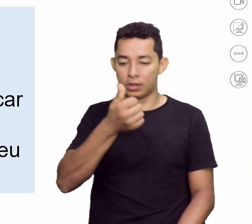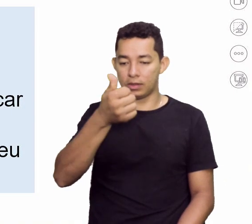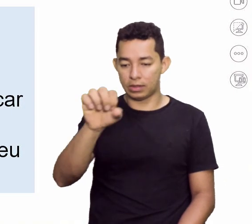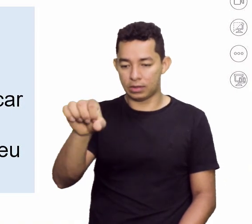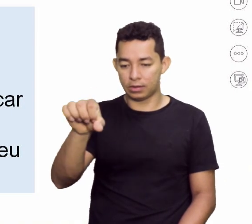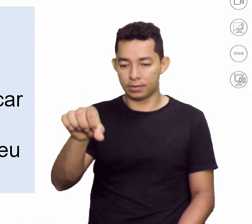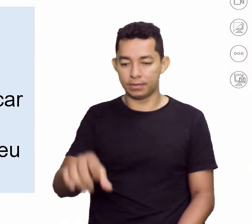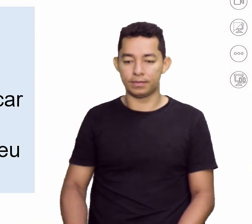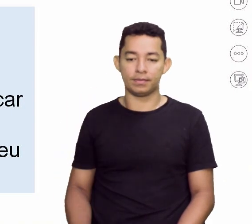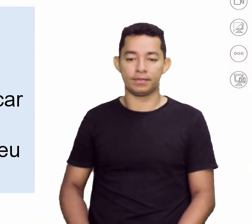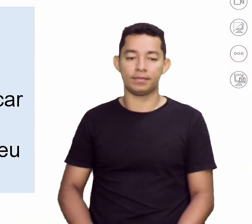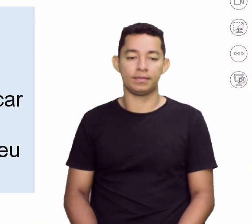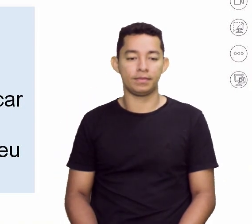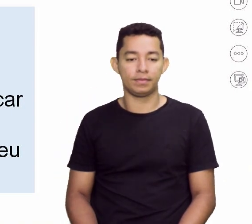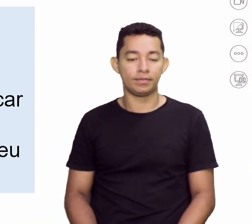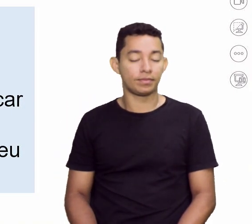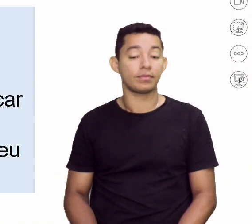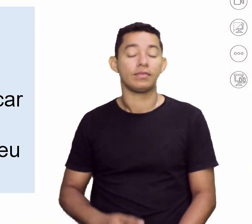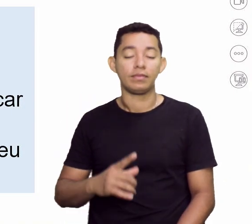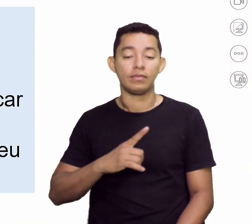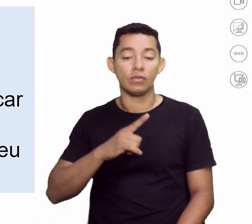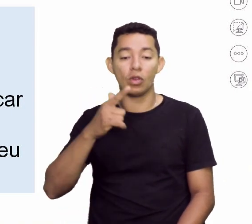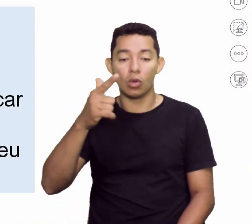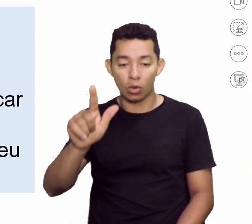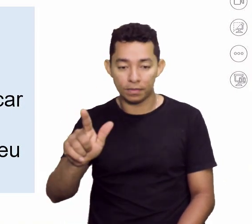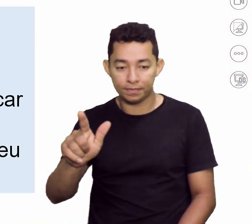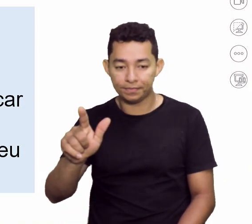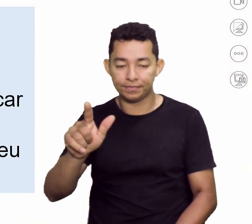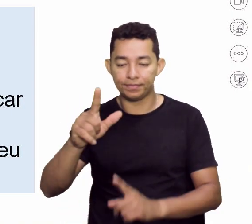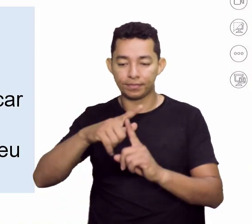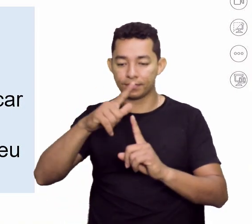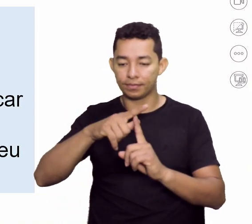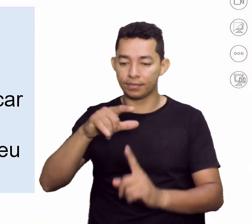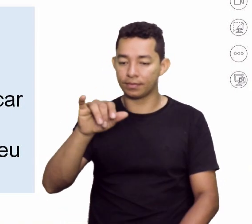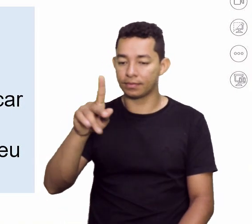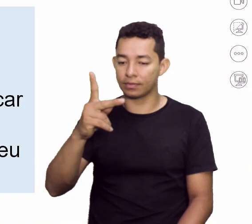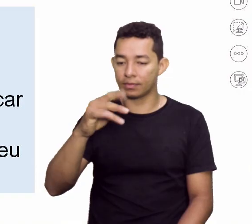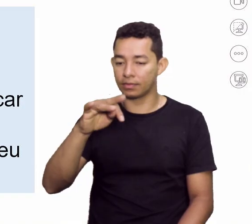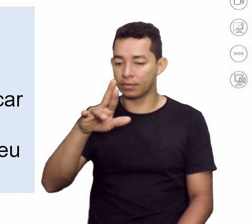tipo de hieróglifos são os chamados determinantes, que eram